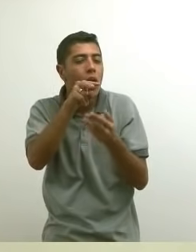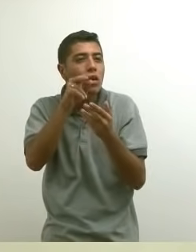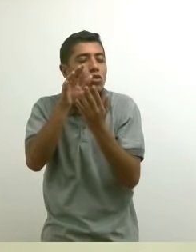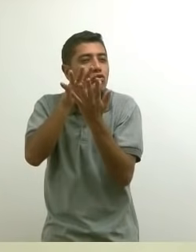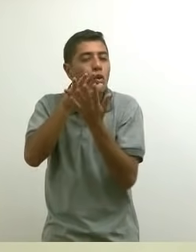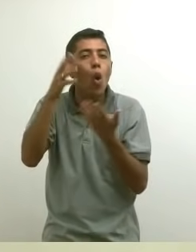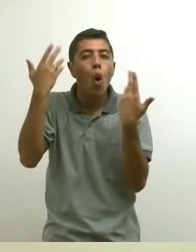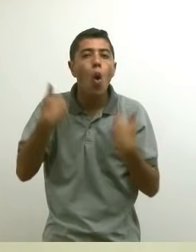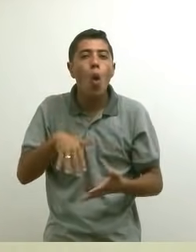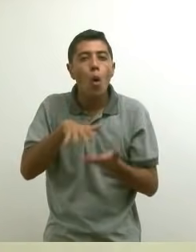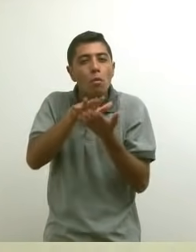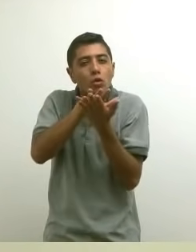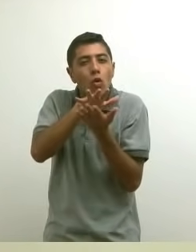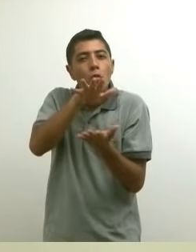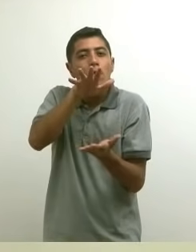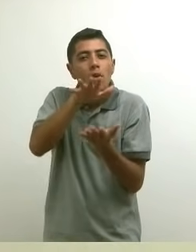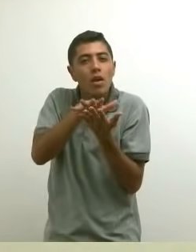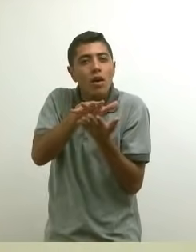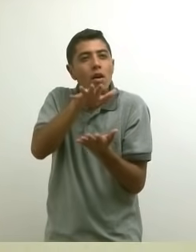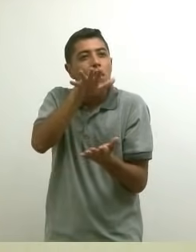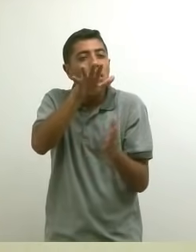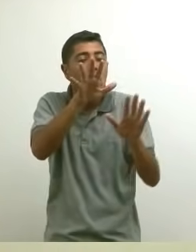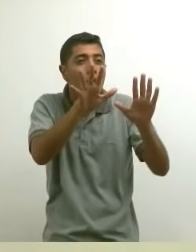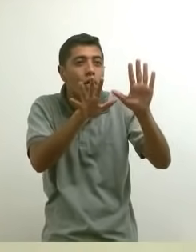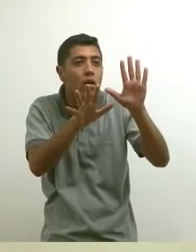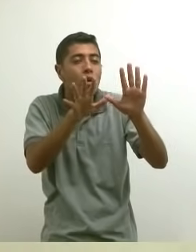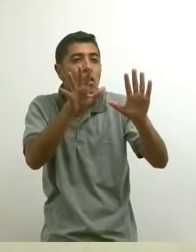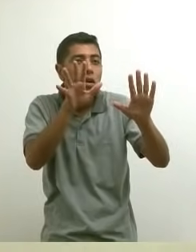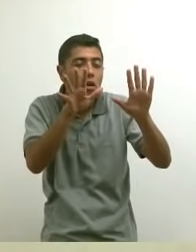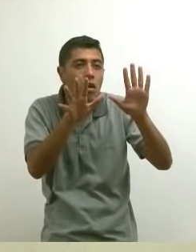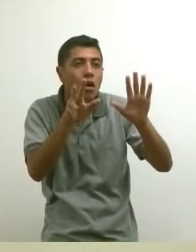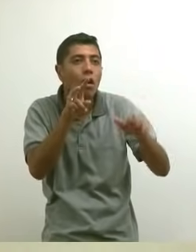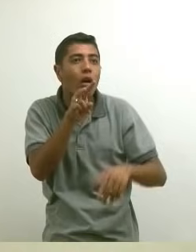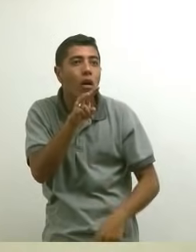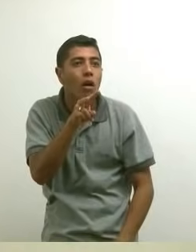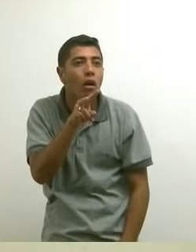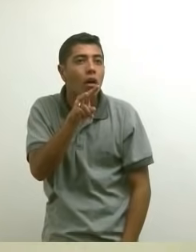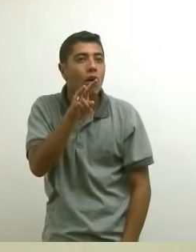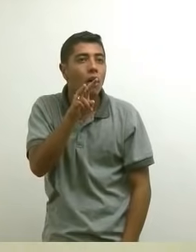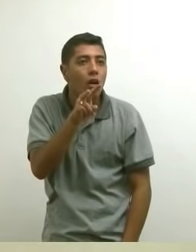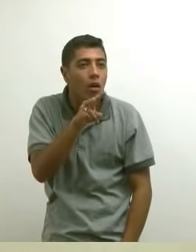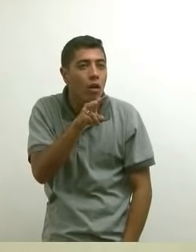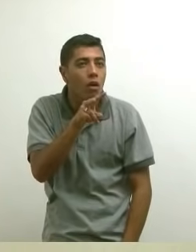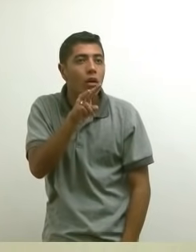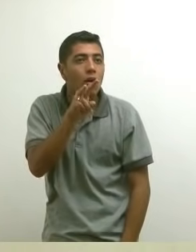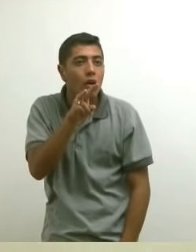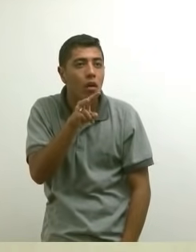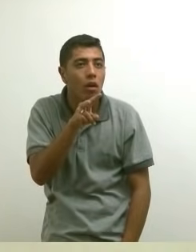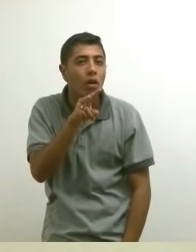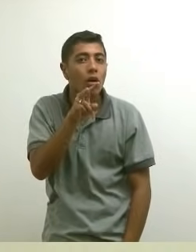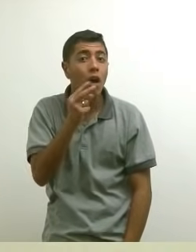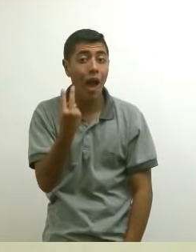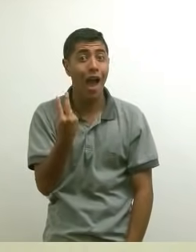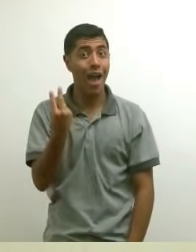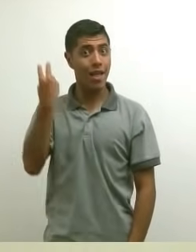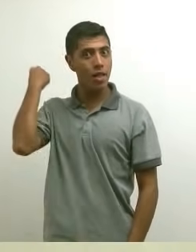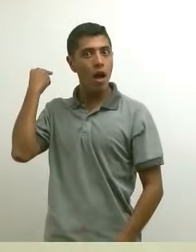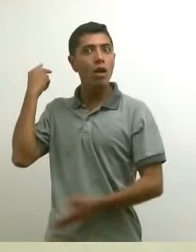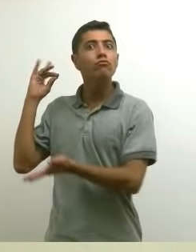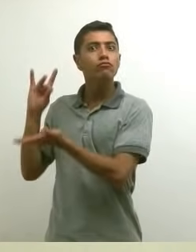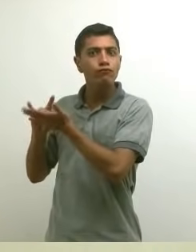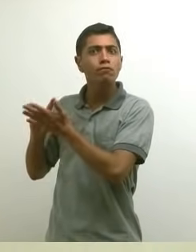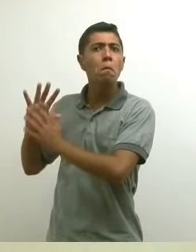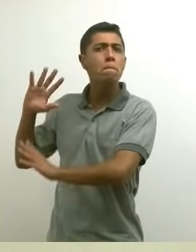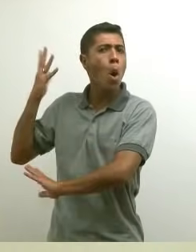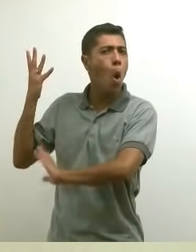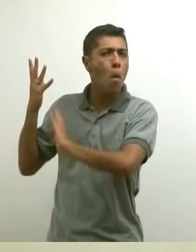é um baita exercício agente caminho de chegar na realidade esse caminho de entrar direto no